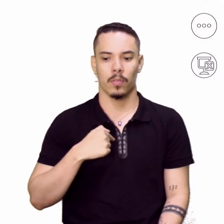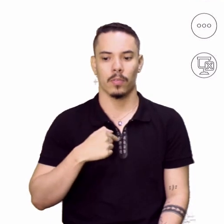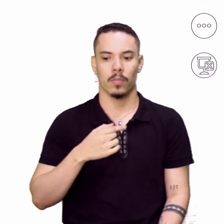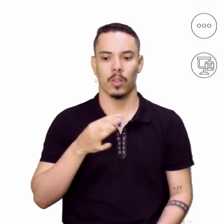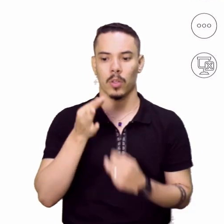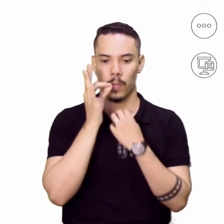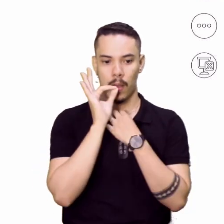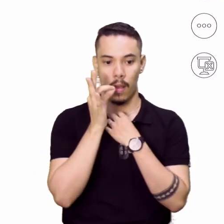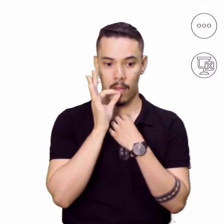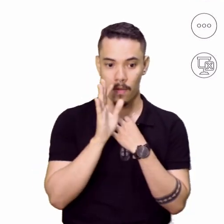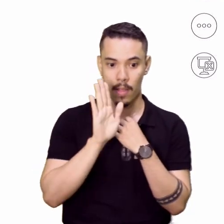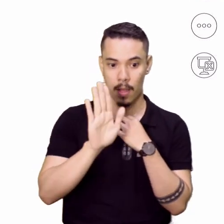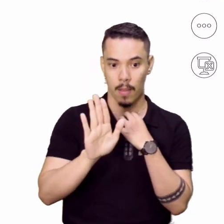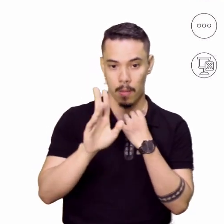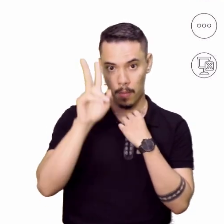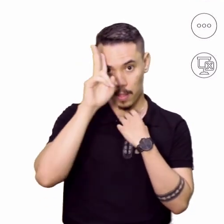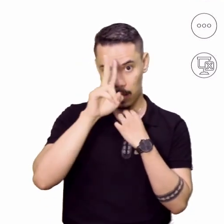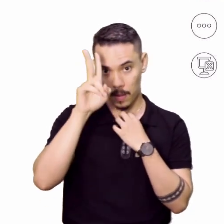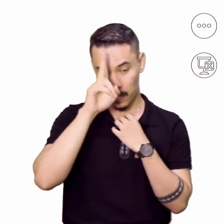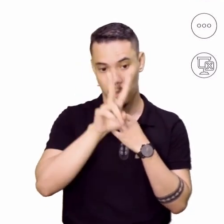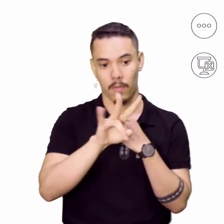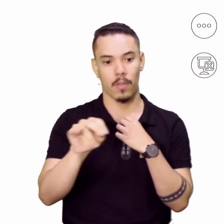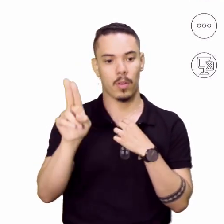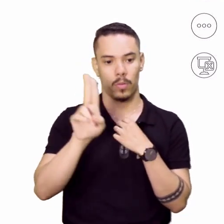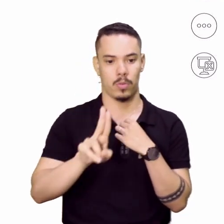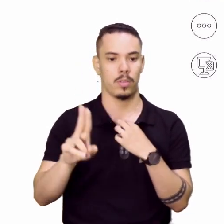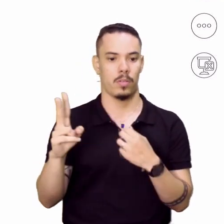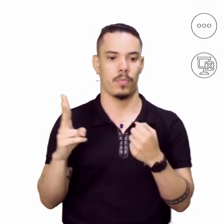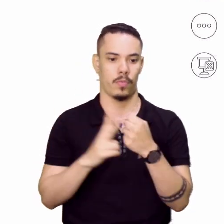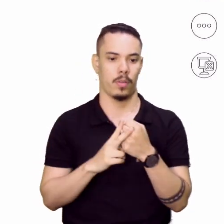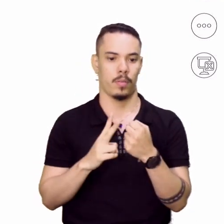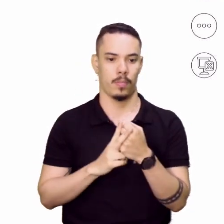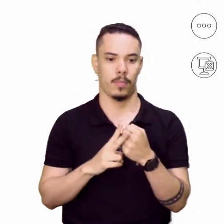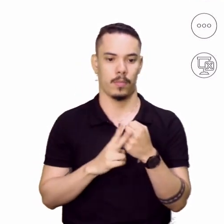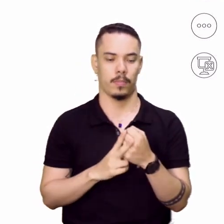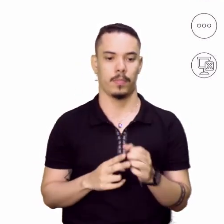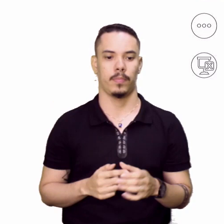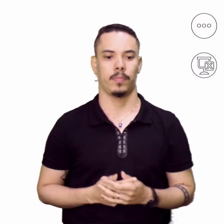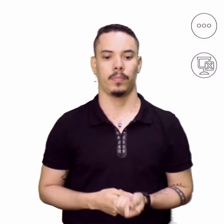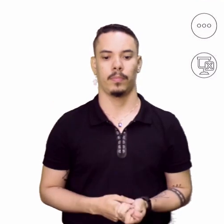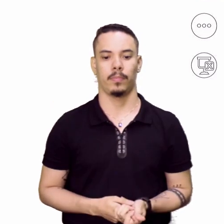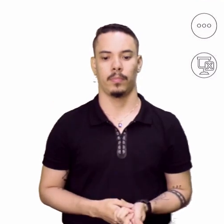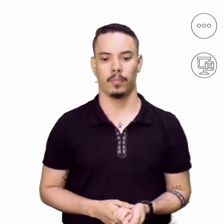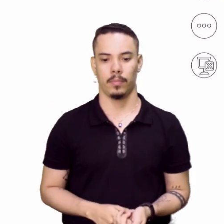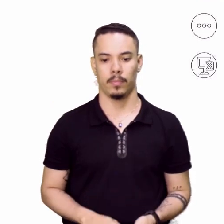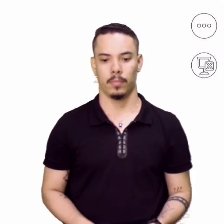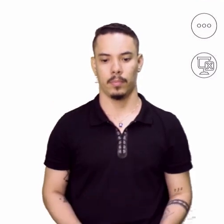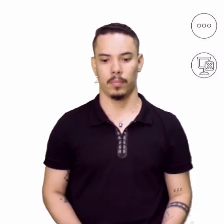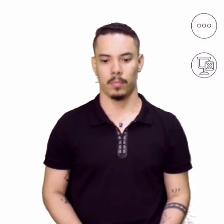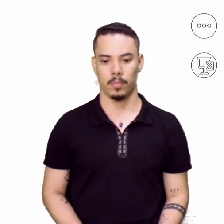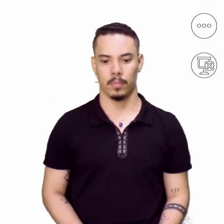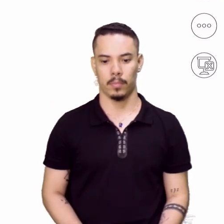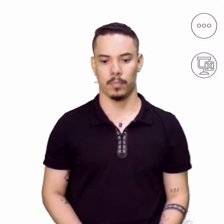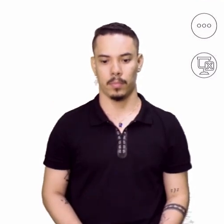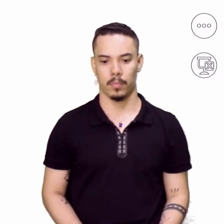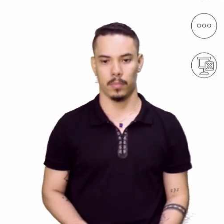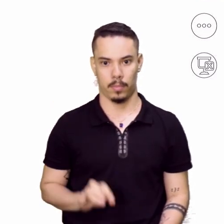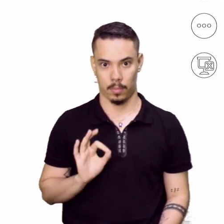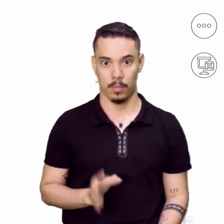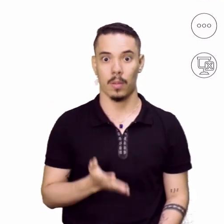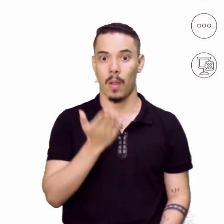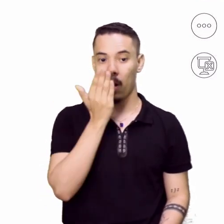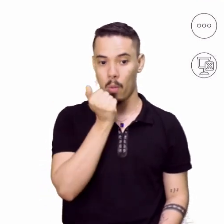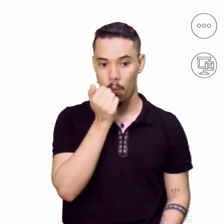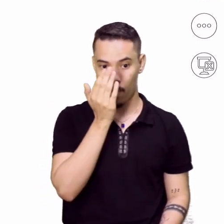manhã Lembrando que a gente vai usar o verbo have para refeições a gente